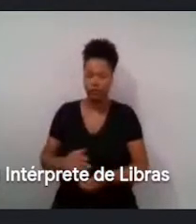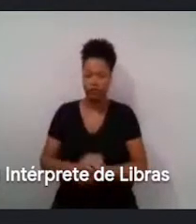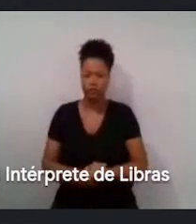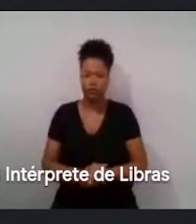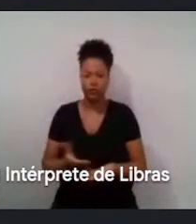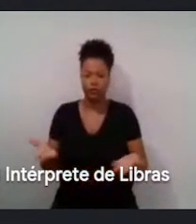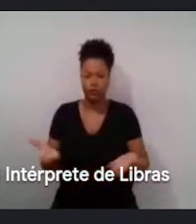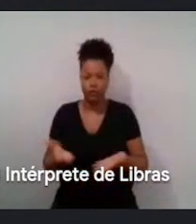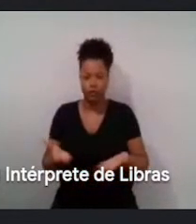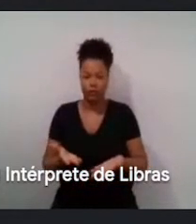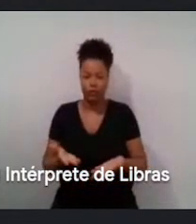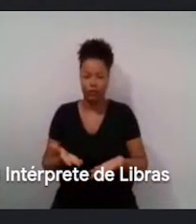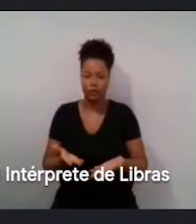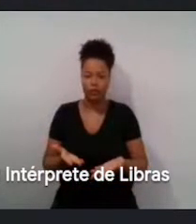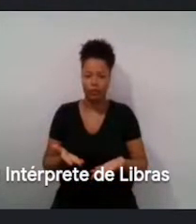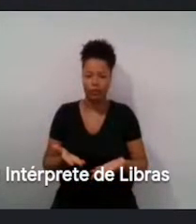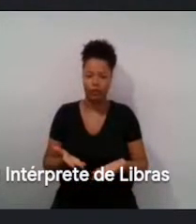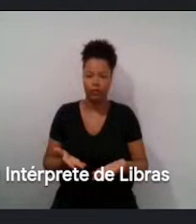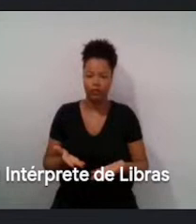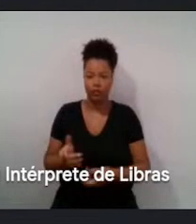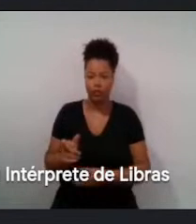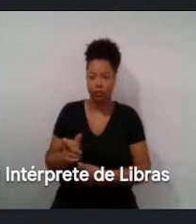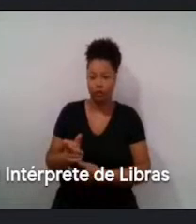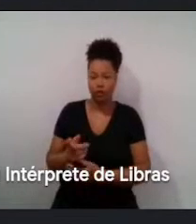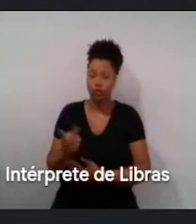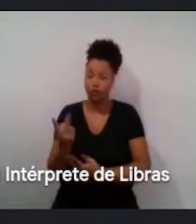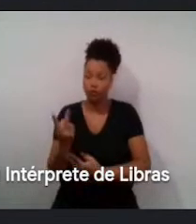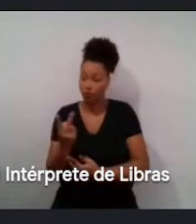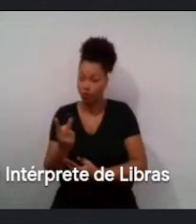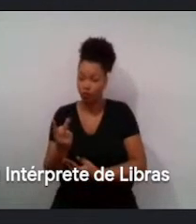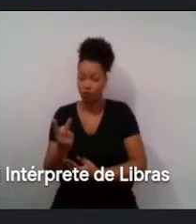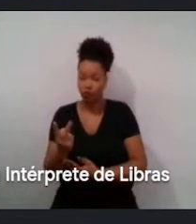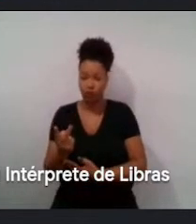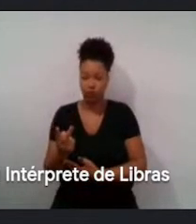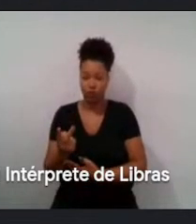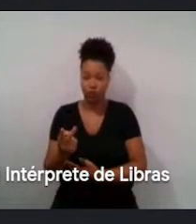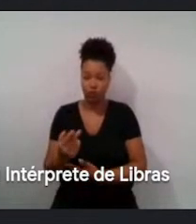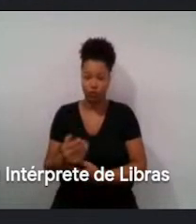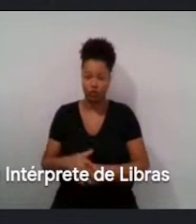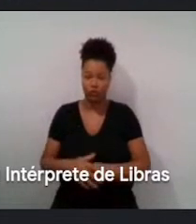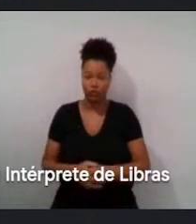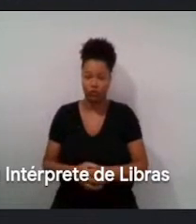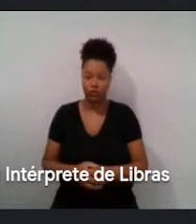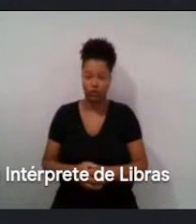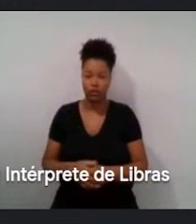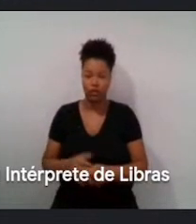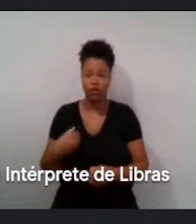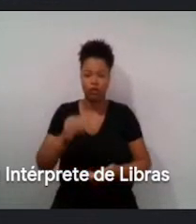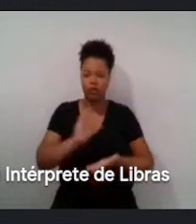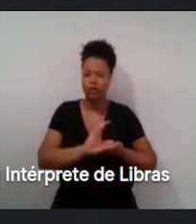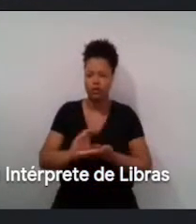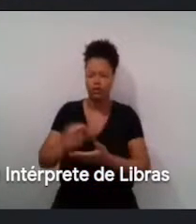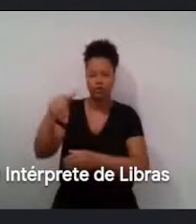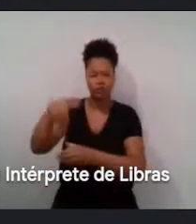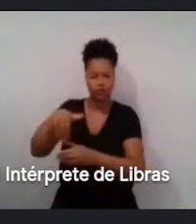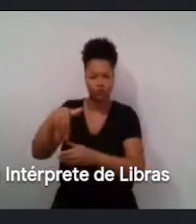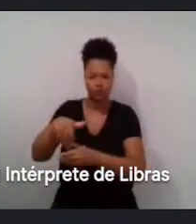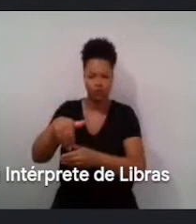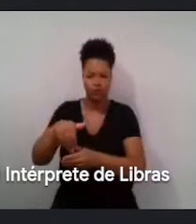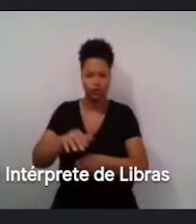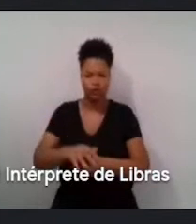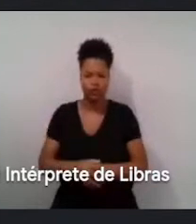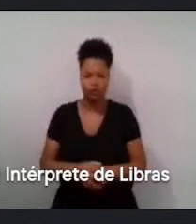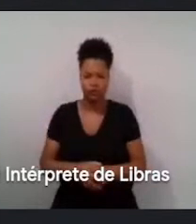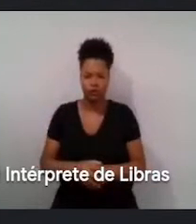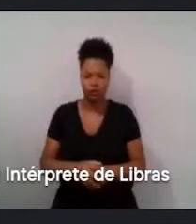disponibilizado aos meus pares. Trata-se de recurso eleitoral interposto por Valmerson